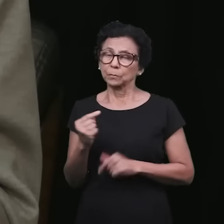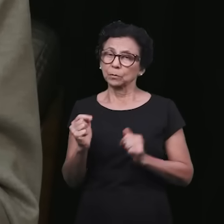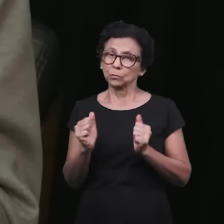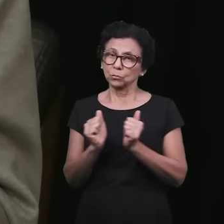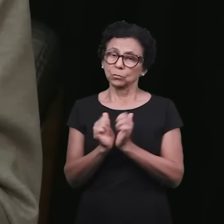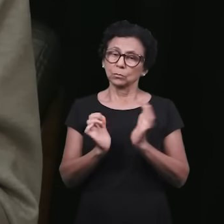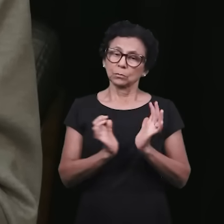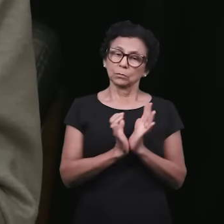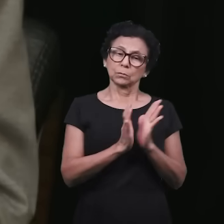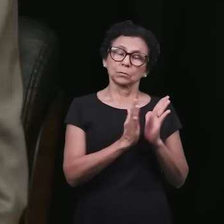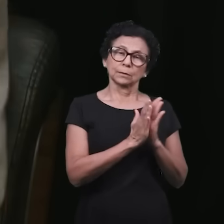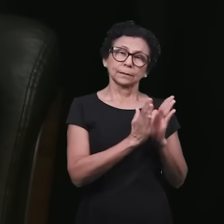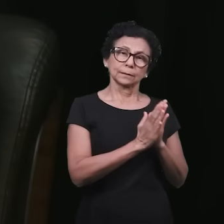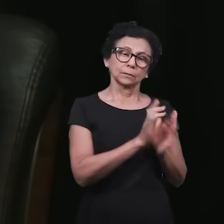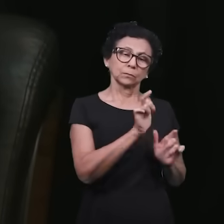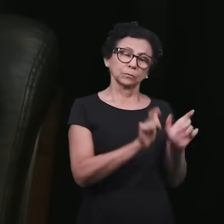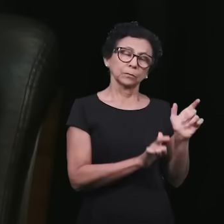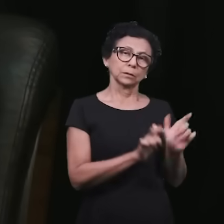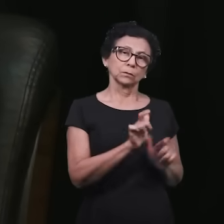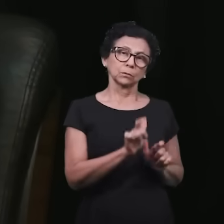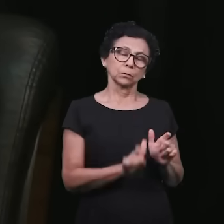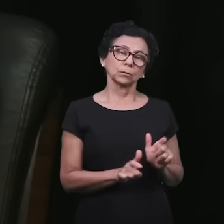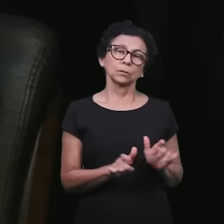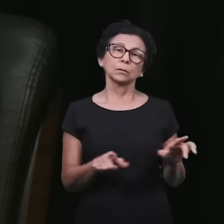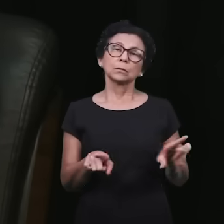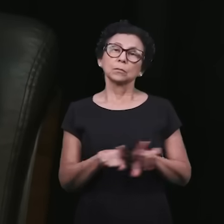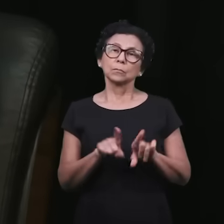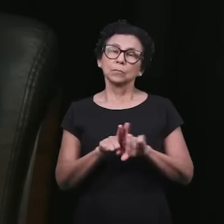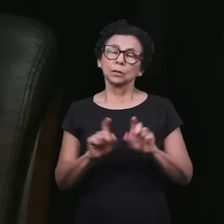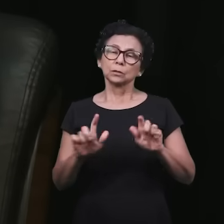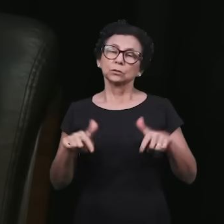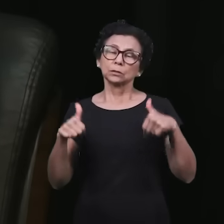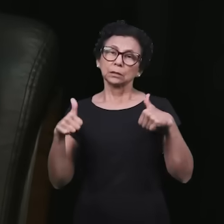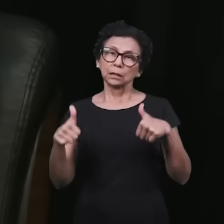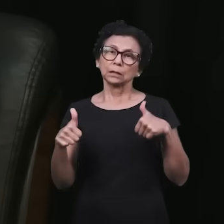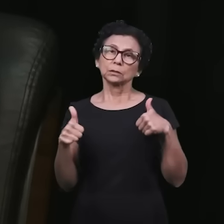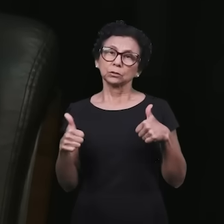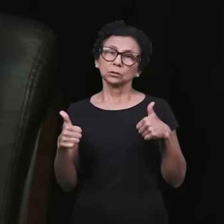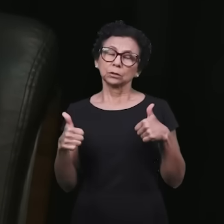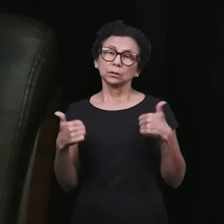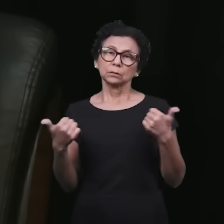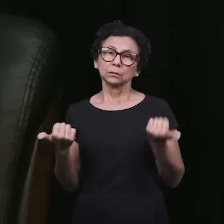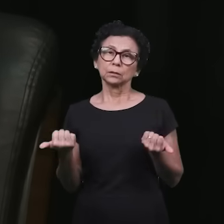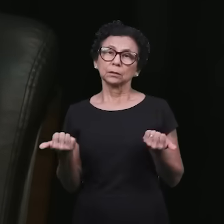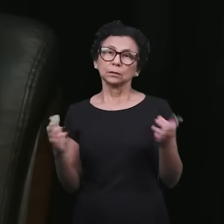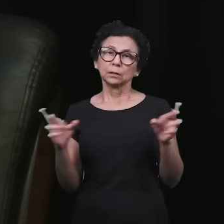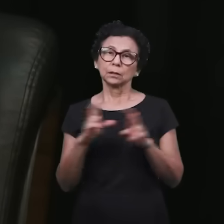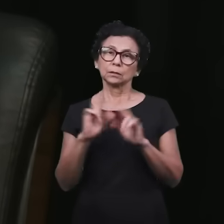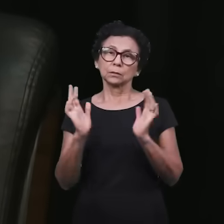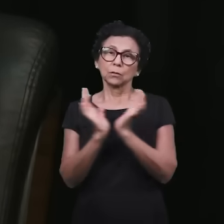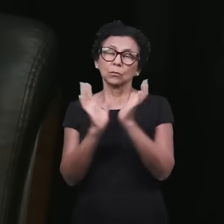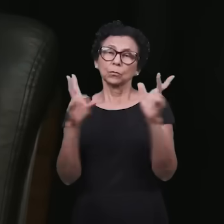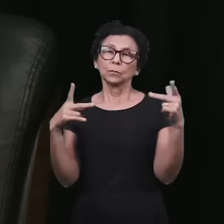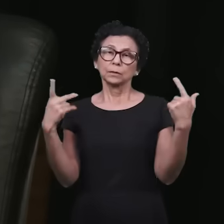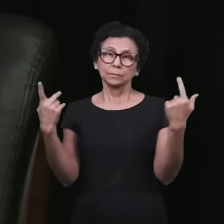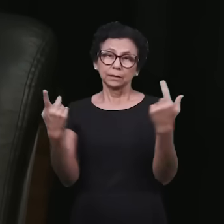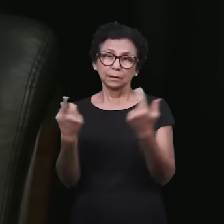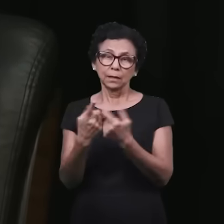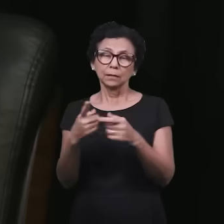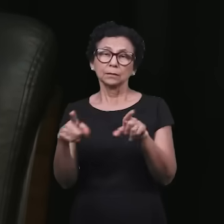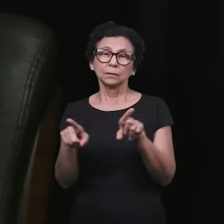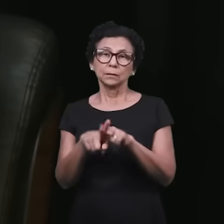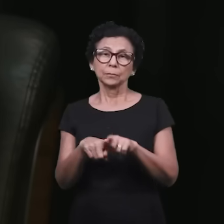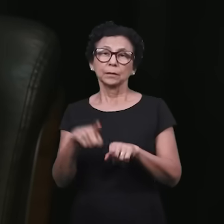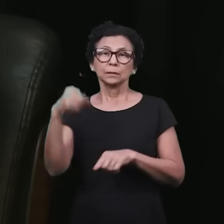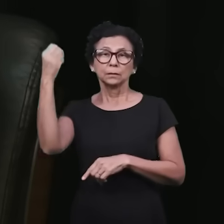as orientações para a igreja local, ou pode agir de acordo com a orientação do presbitério, da mesma maneira que vem dos dons da orientação do